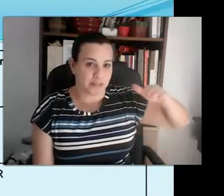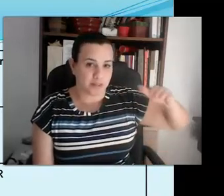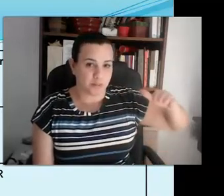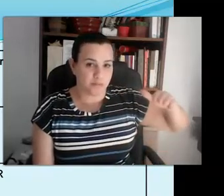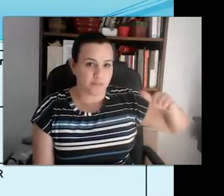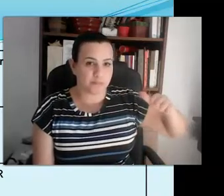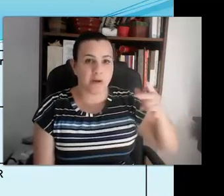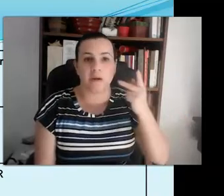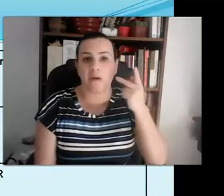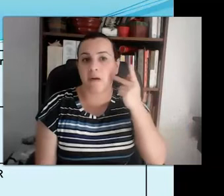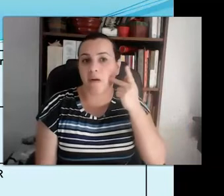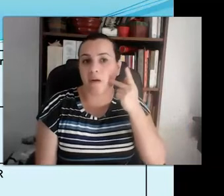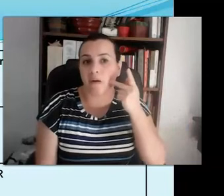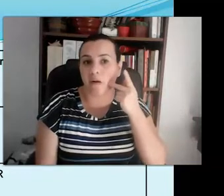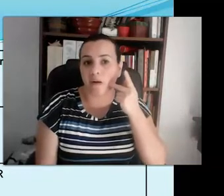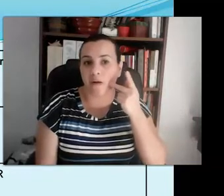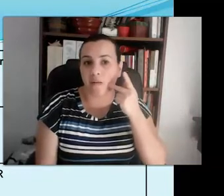O menino,